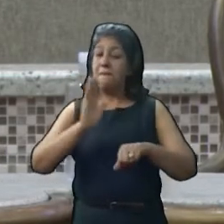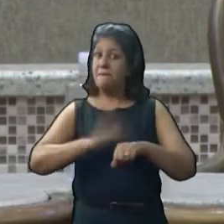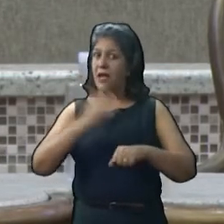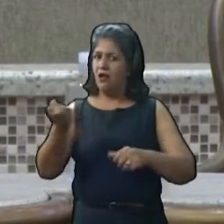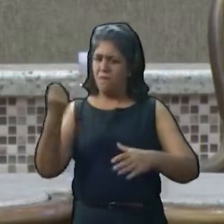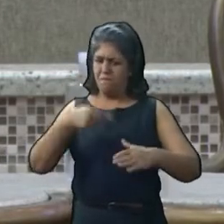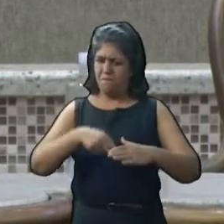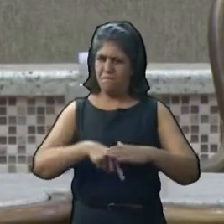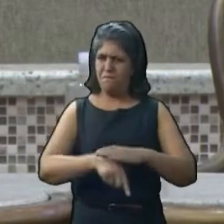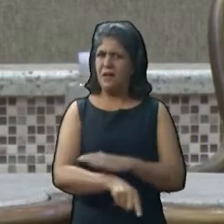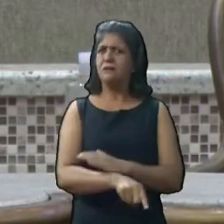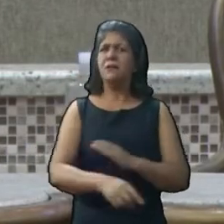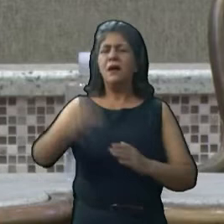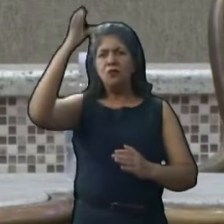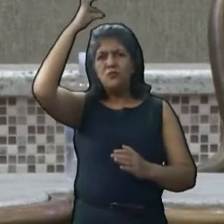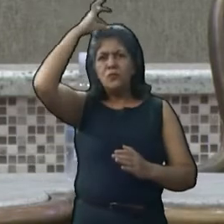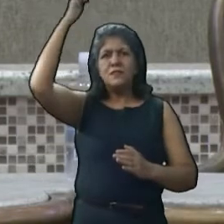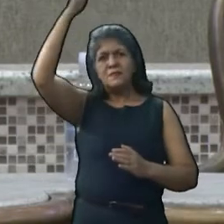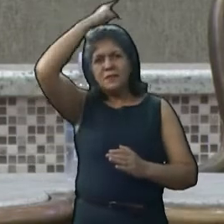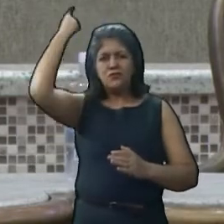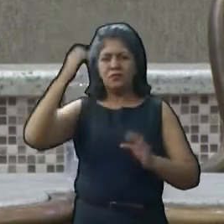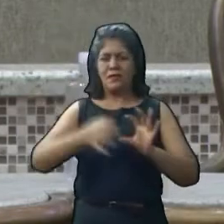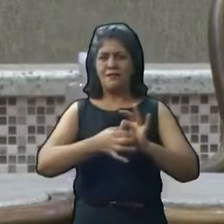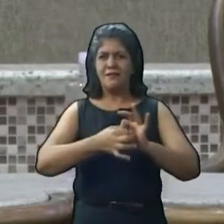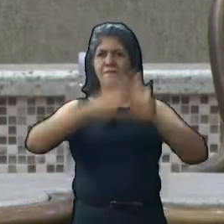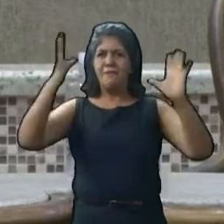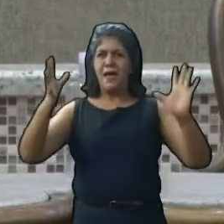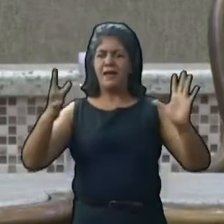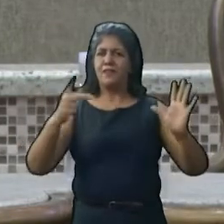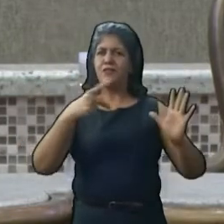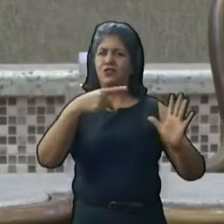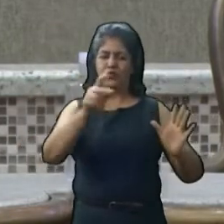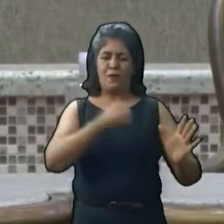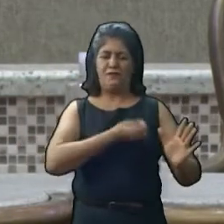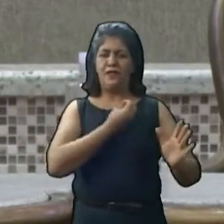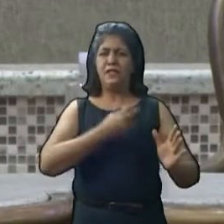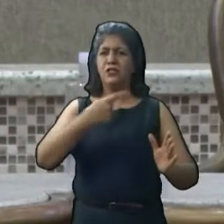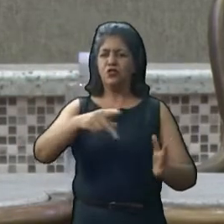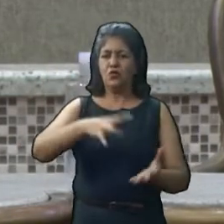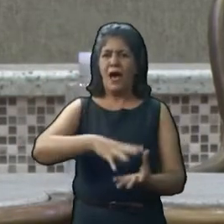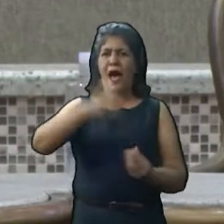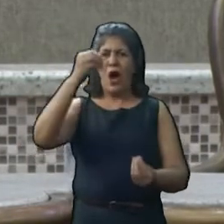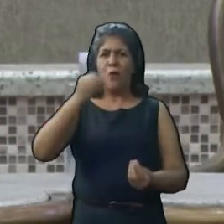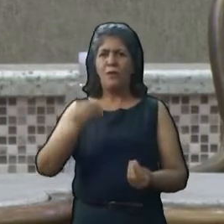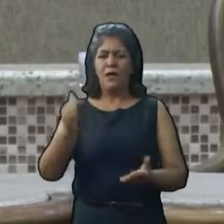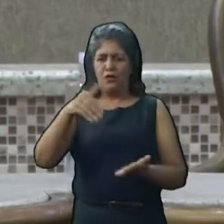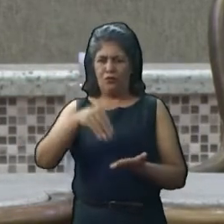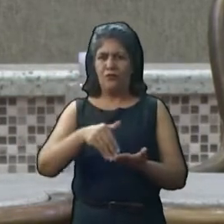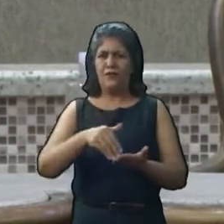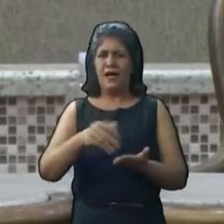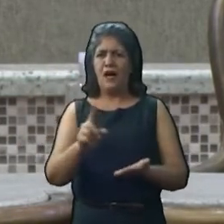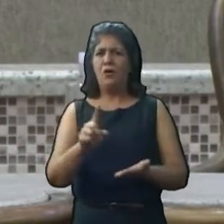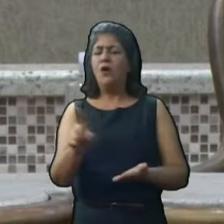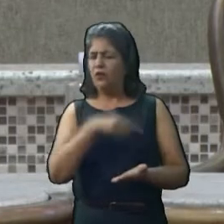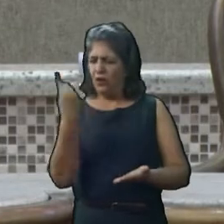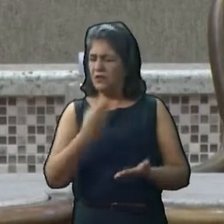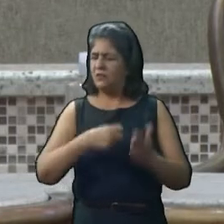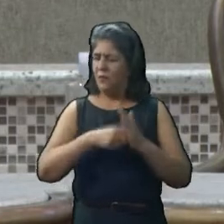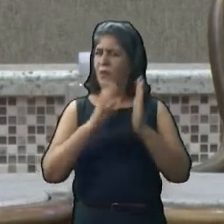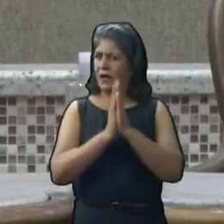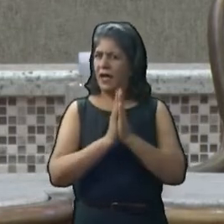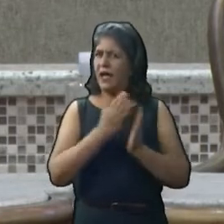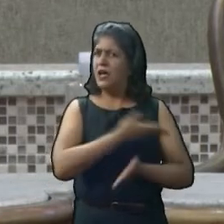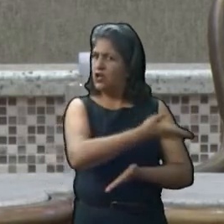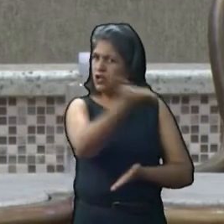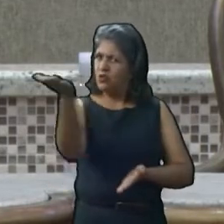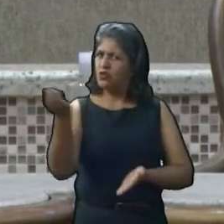santo para que o espírito santo te liberte hoje ao final dessa palavra eu quero orar no teu favor e eu sei que o espírito de deus